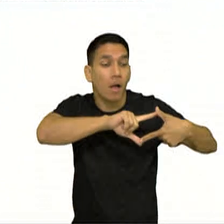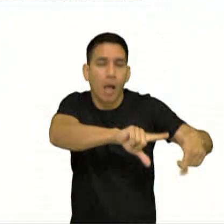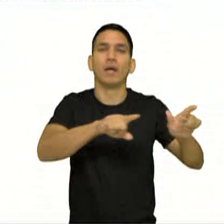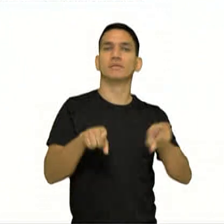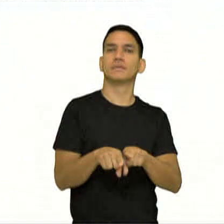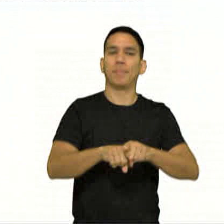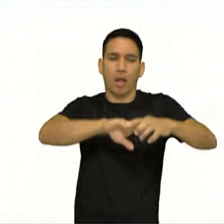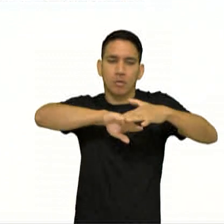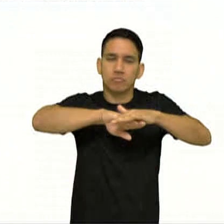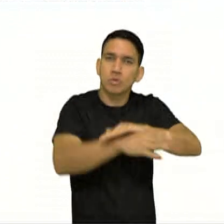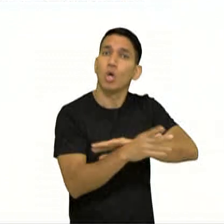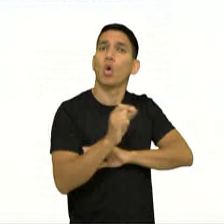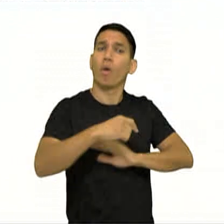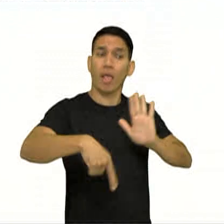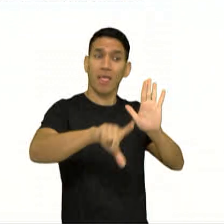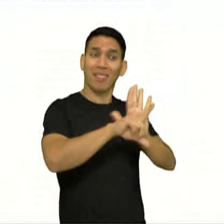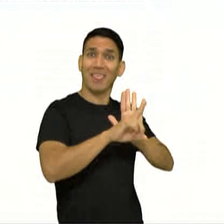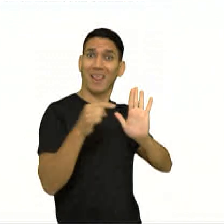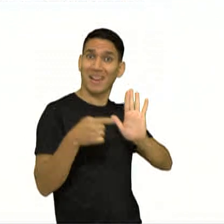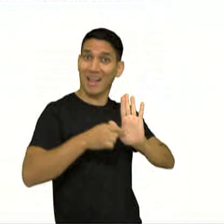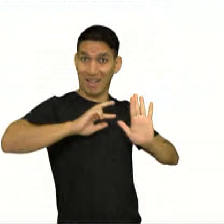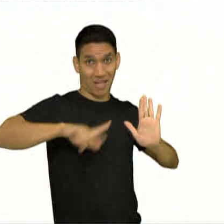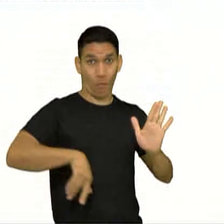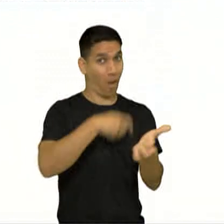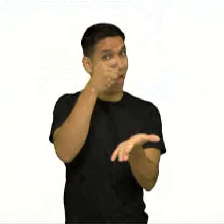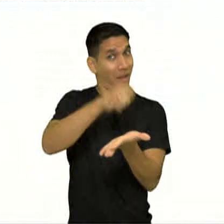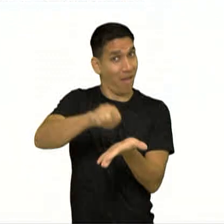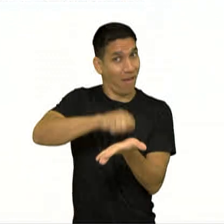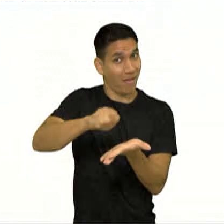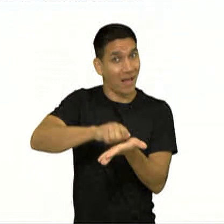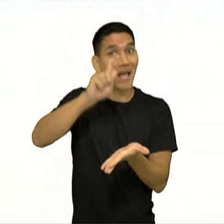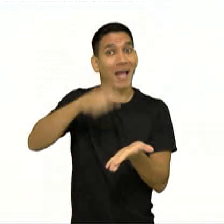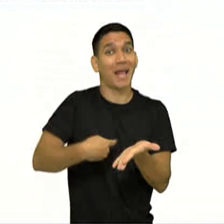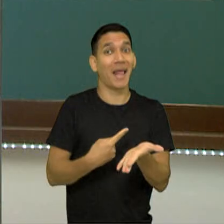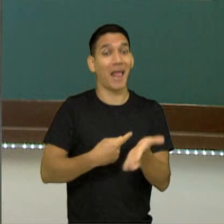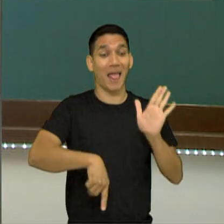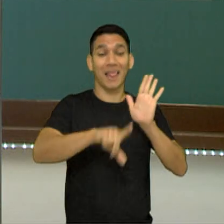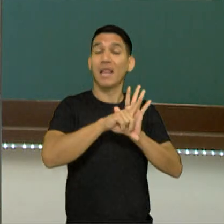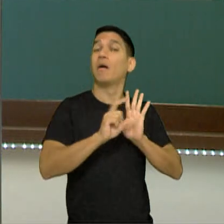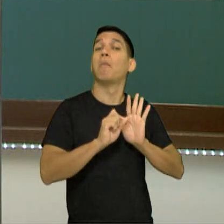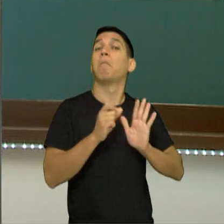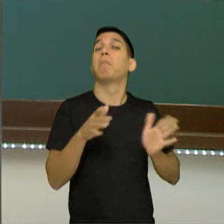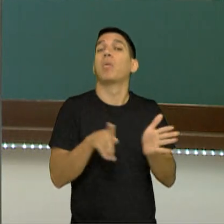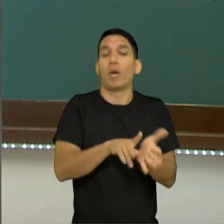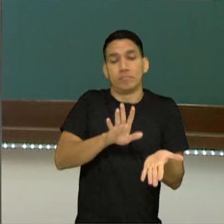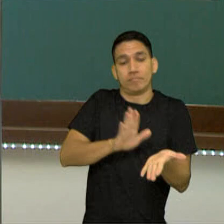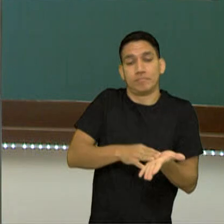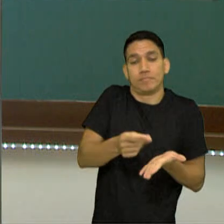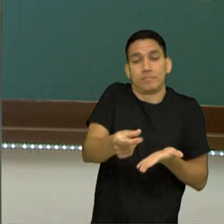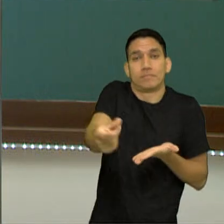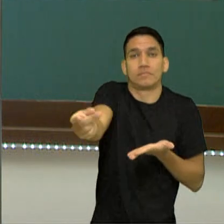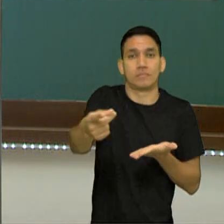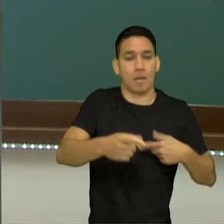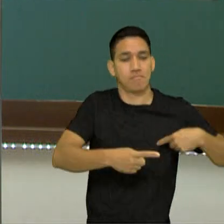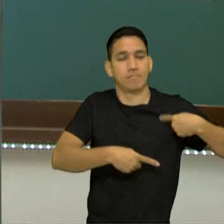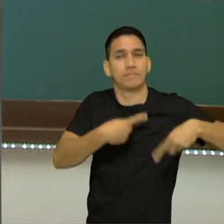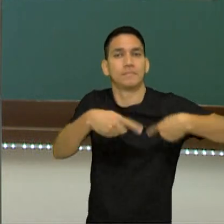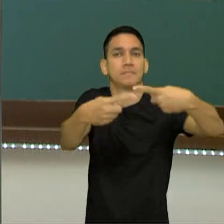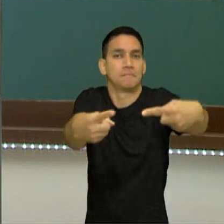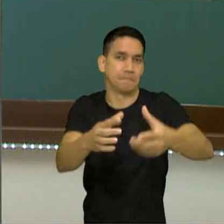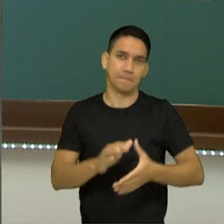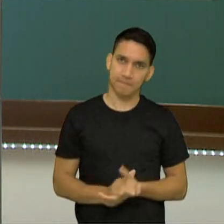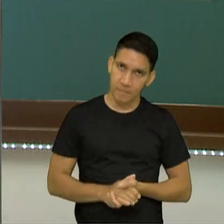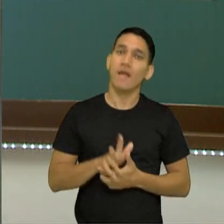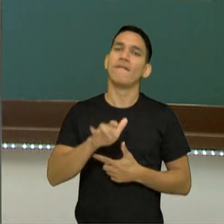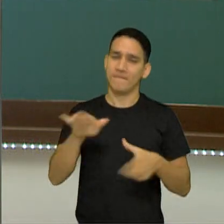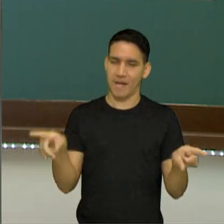Então não são leis escritas, são leis que passam de geração para geração, beleza? Então isso vai